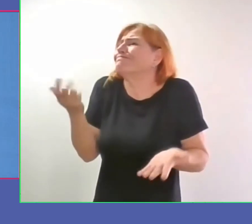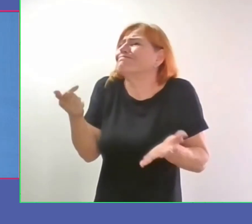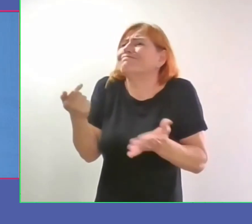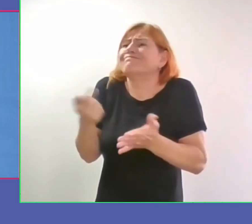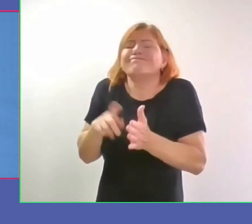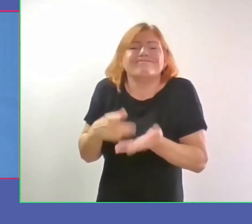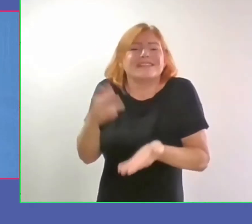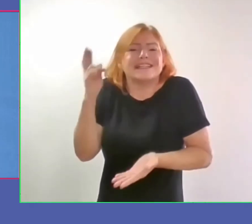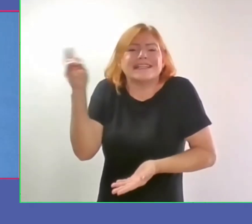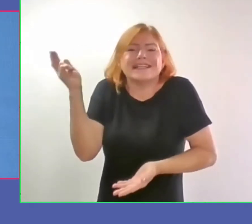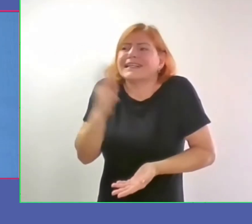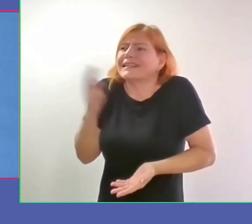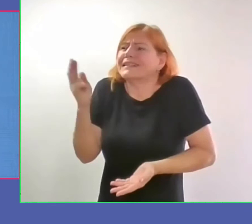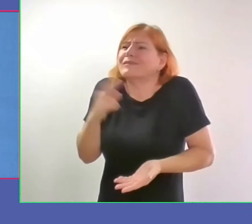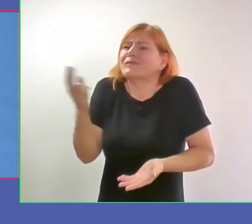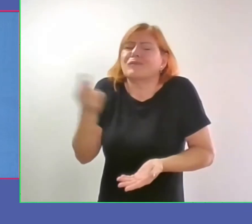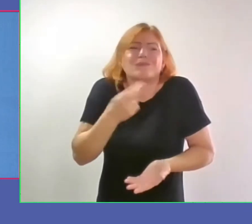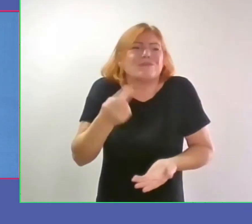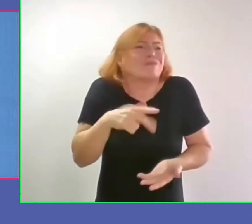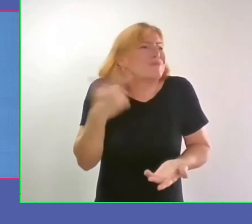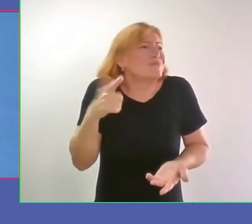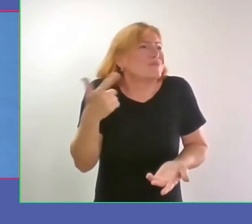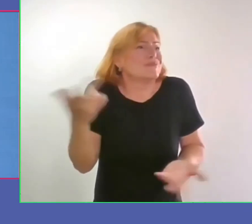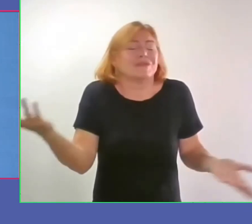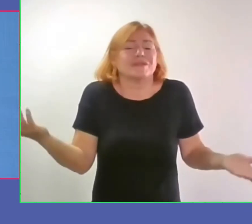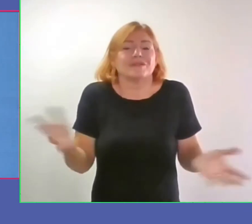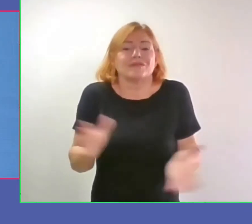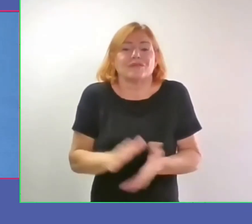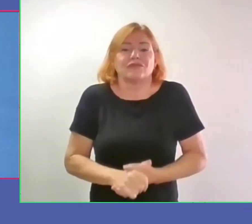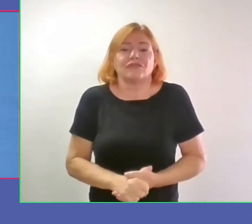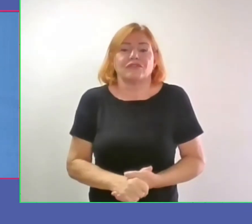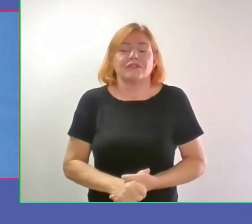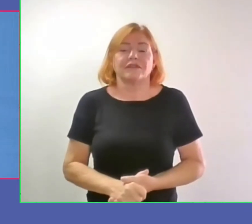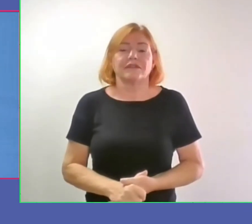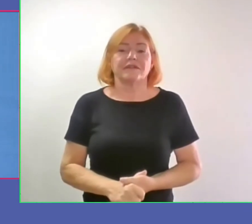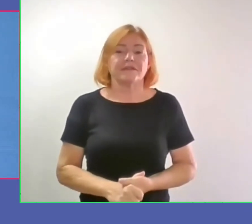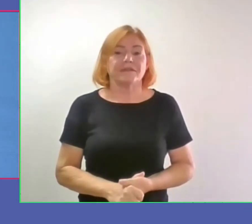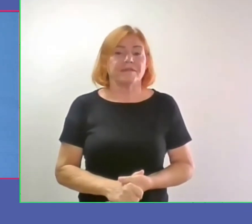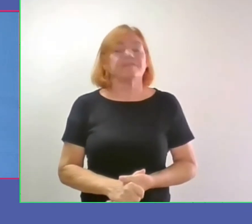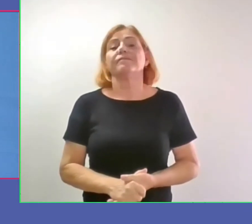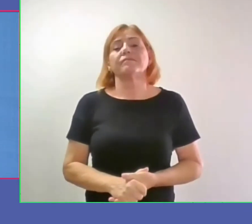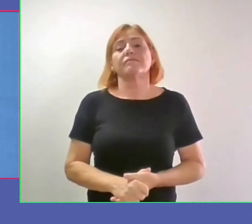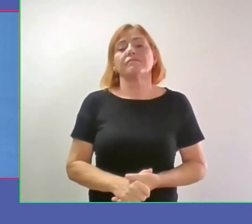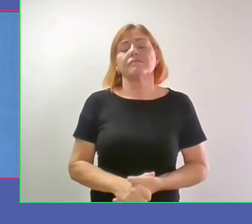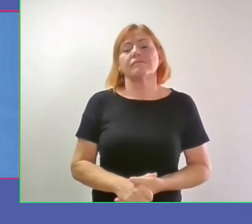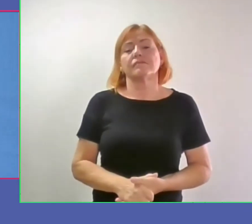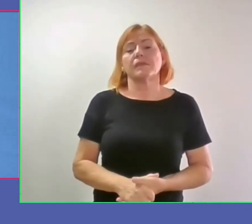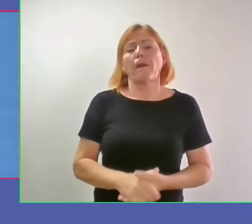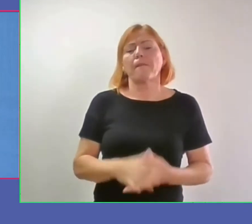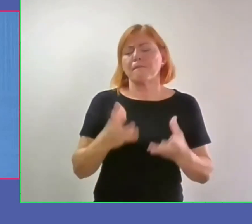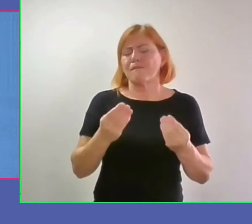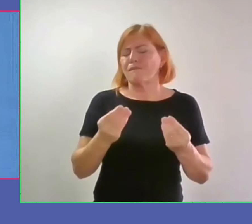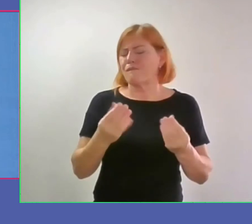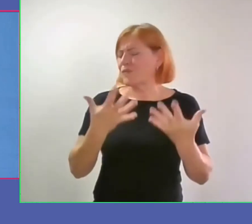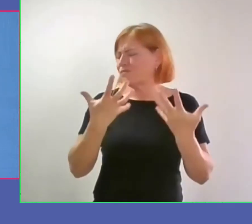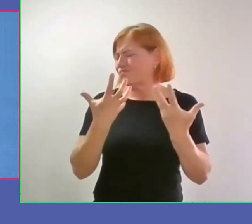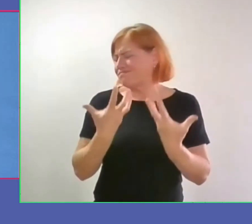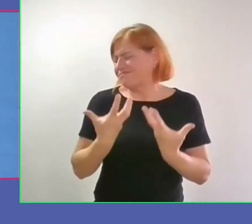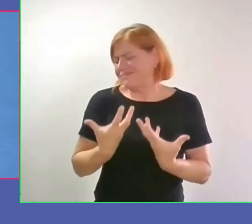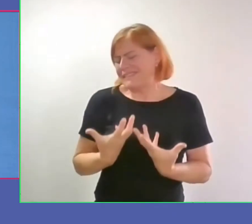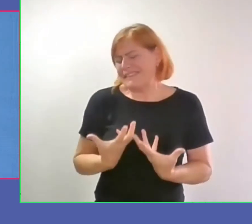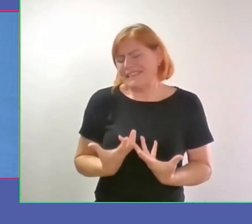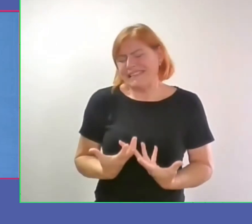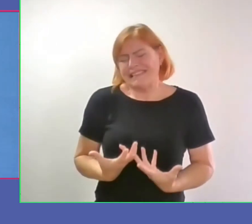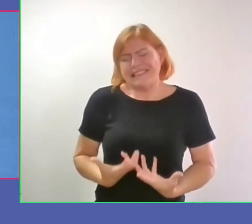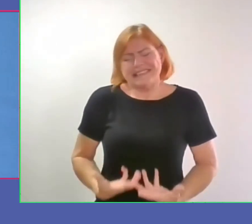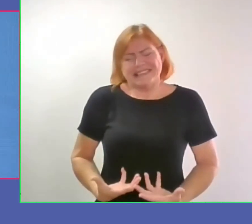tudo, e estavam cansadas, estavam esgotadas. Irmãos, hoje é exatamente essa situação